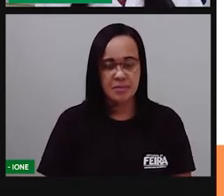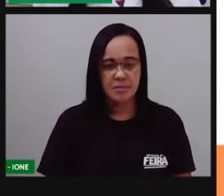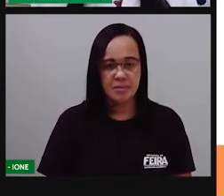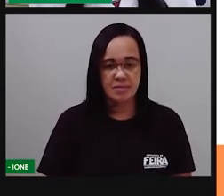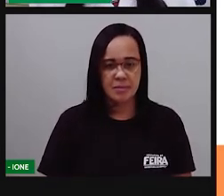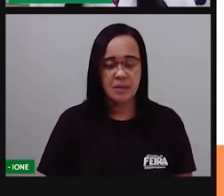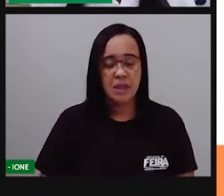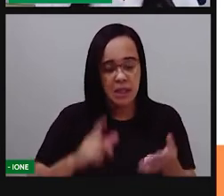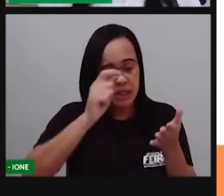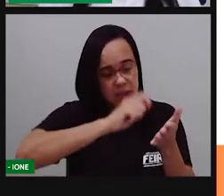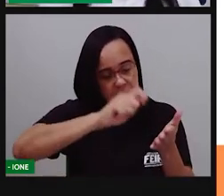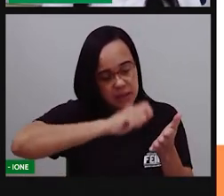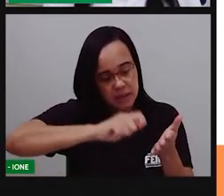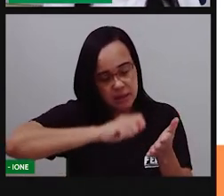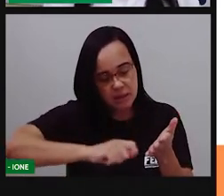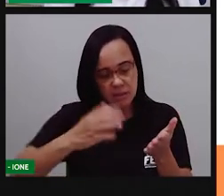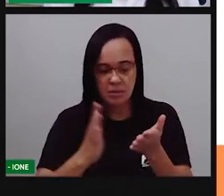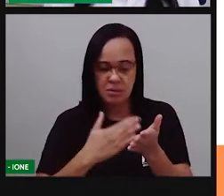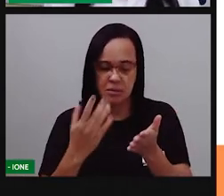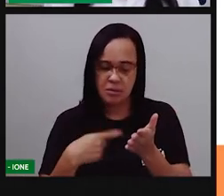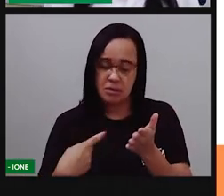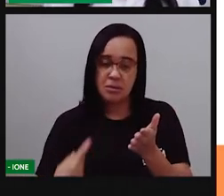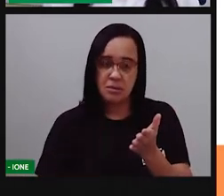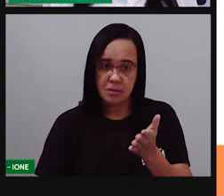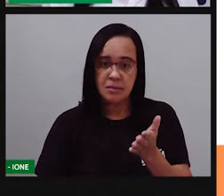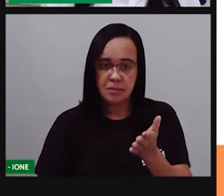eu consigo escrever caderno